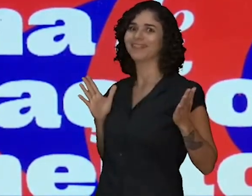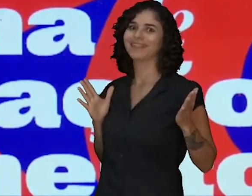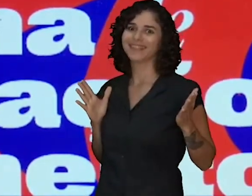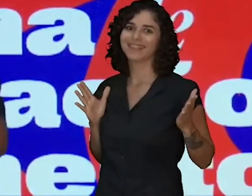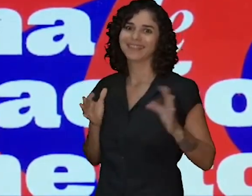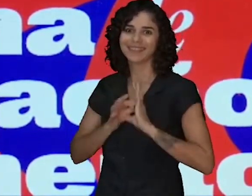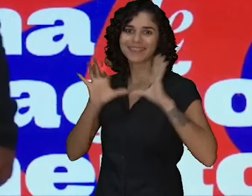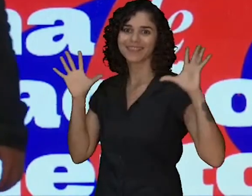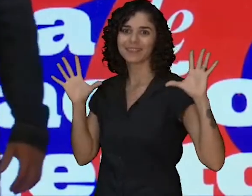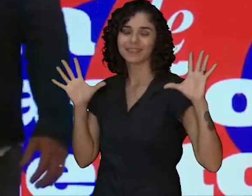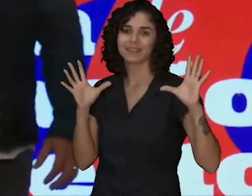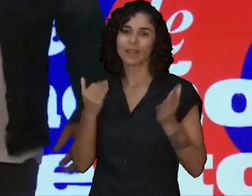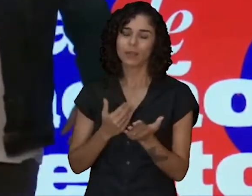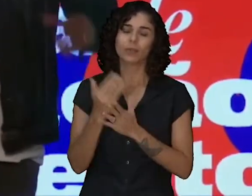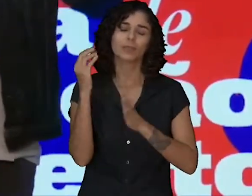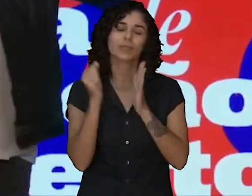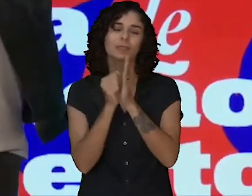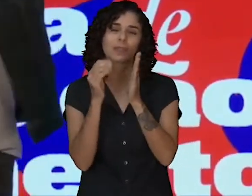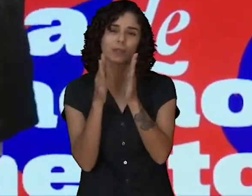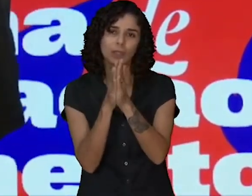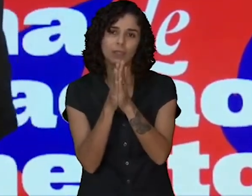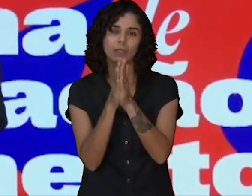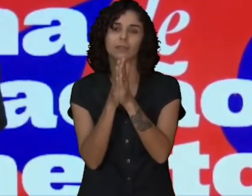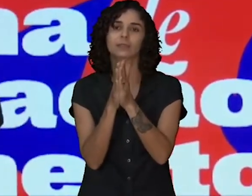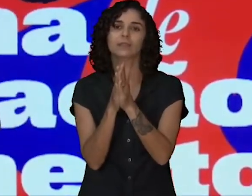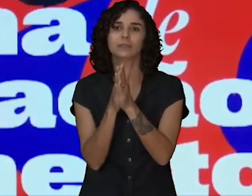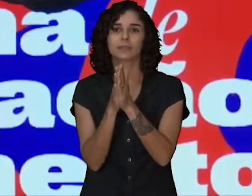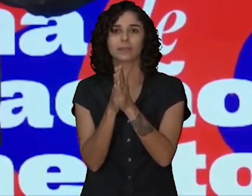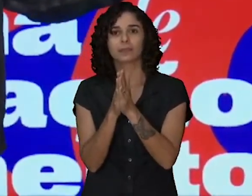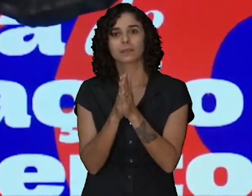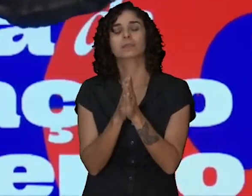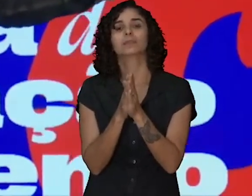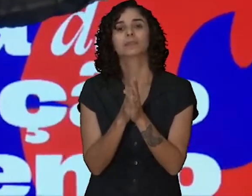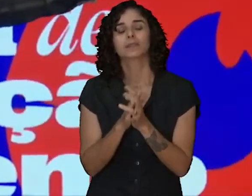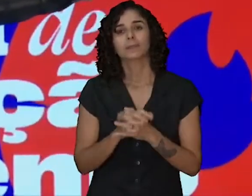Então comece a orar. Você que não foi